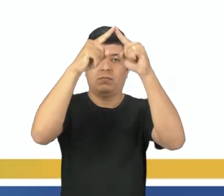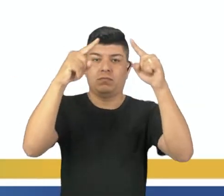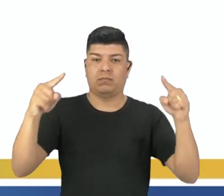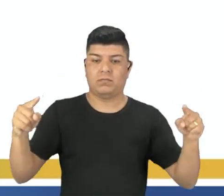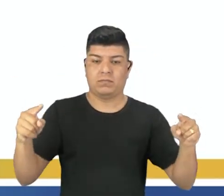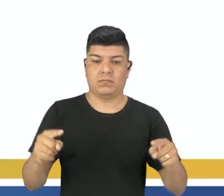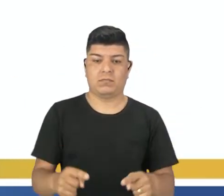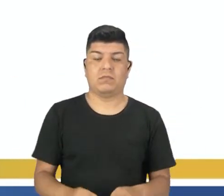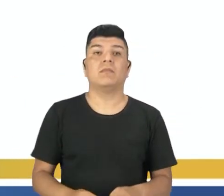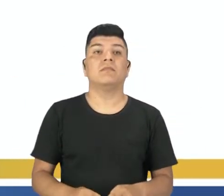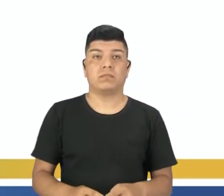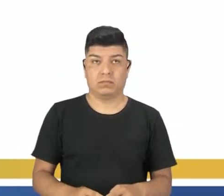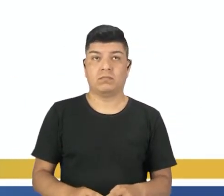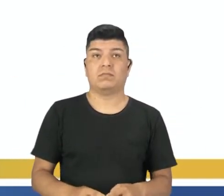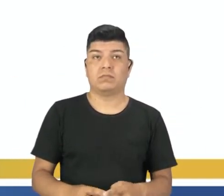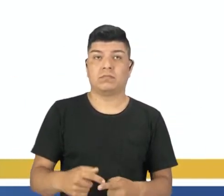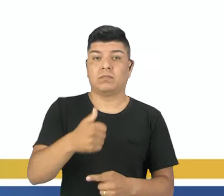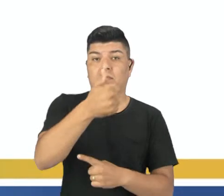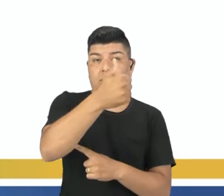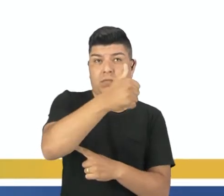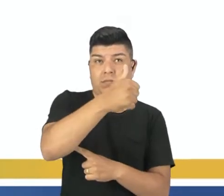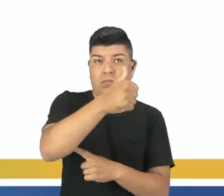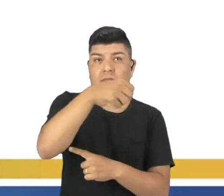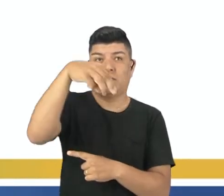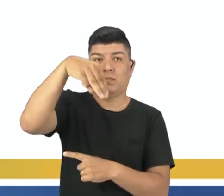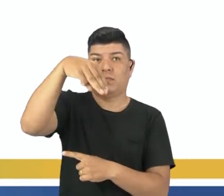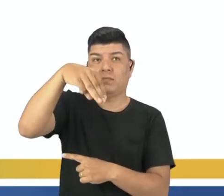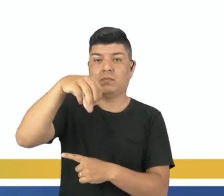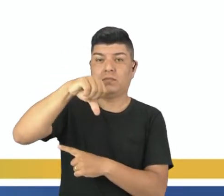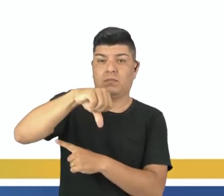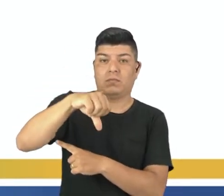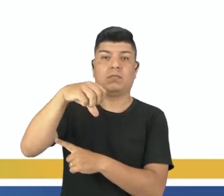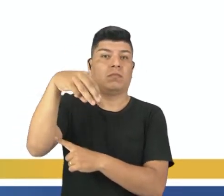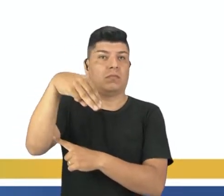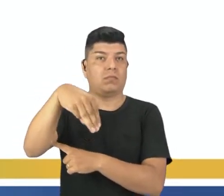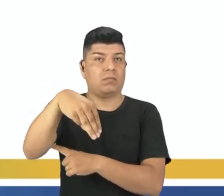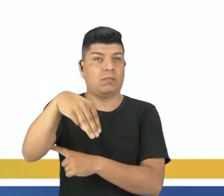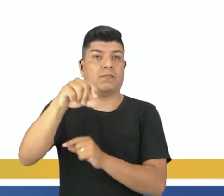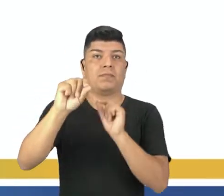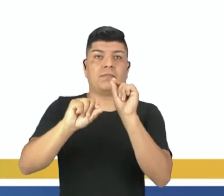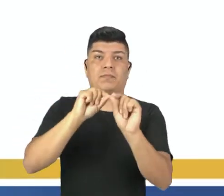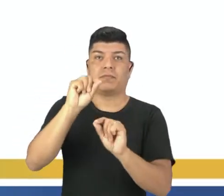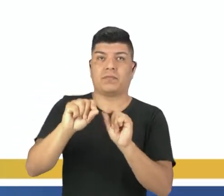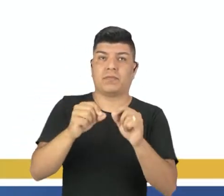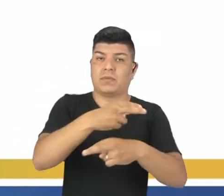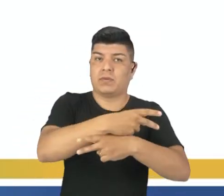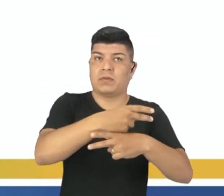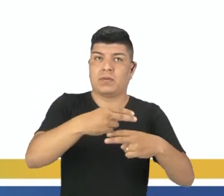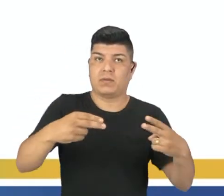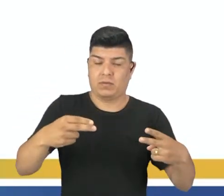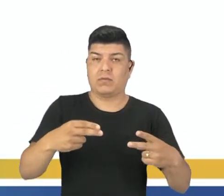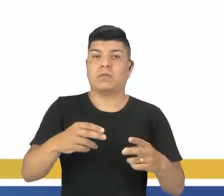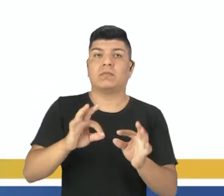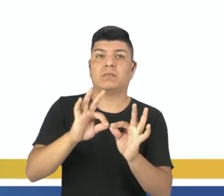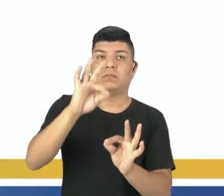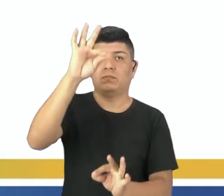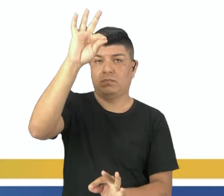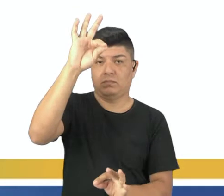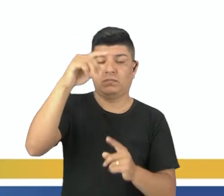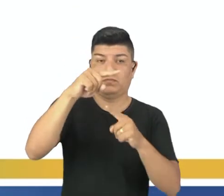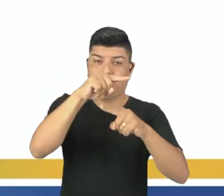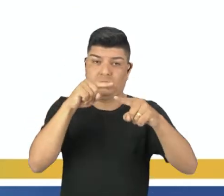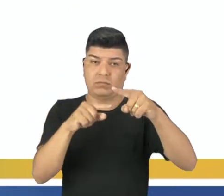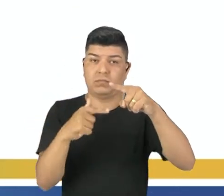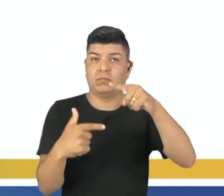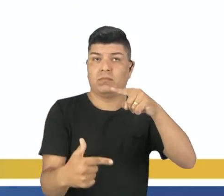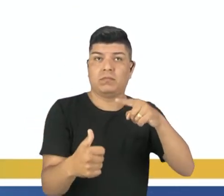cujas diagonais medem 11 metros e nove metros sua área vai ser dada pelo produto entre as diagonais dividido